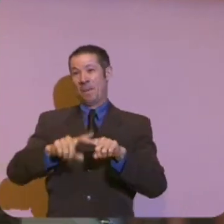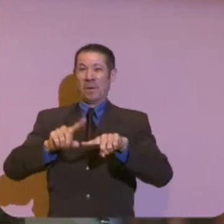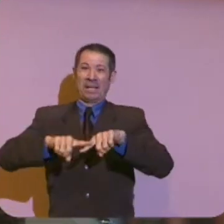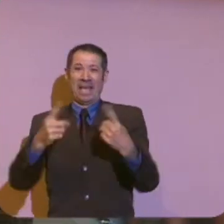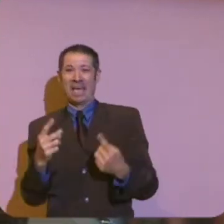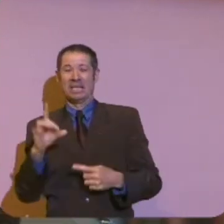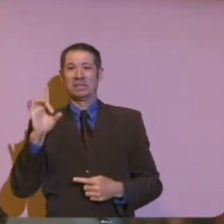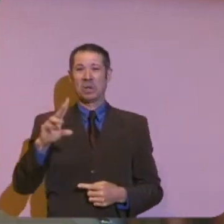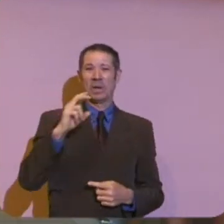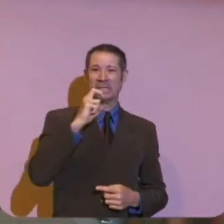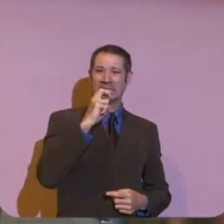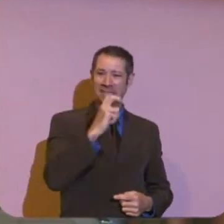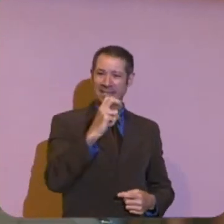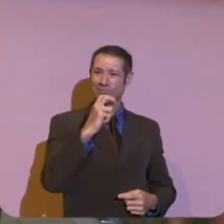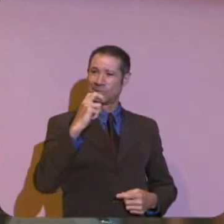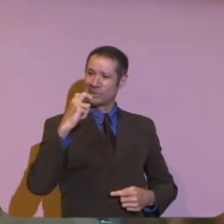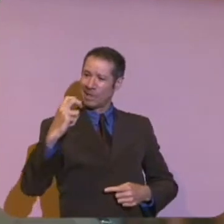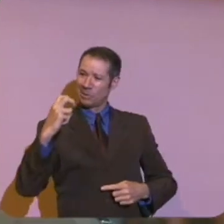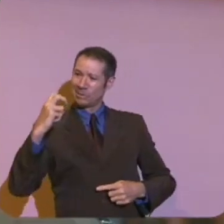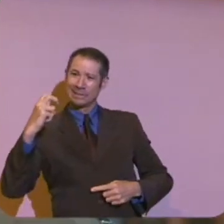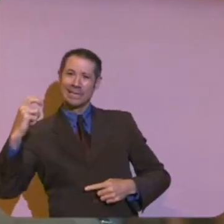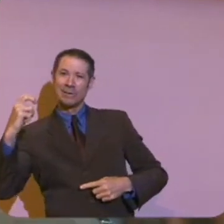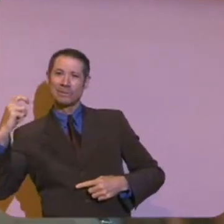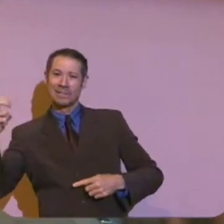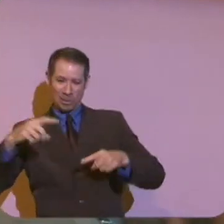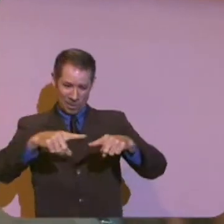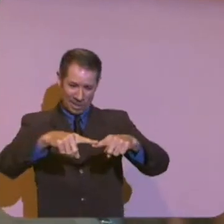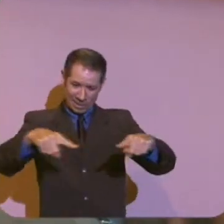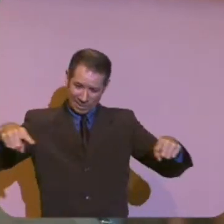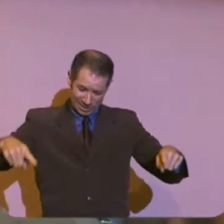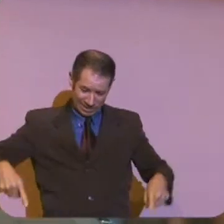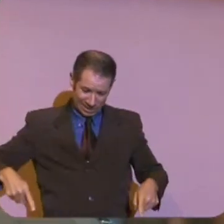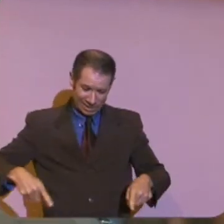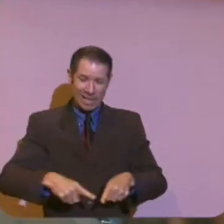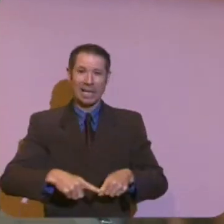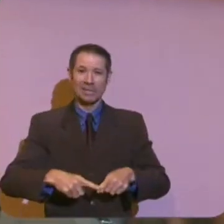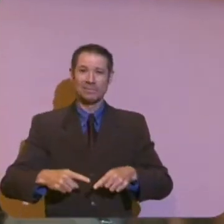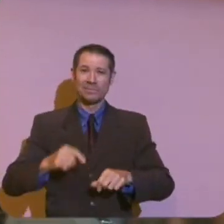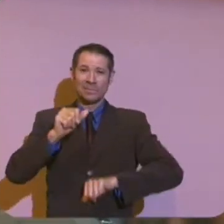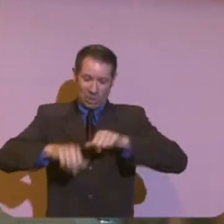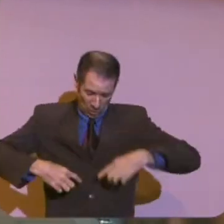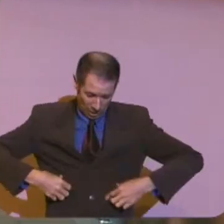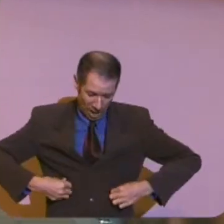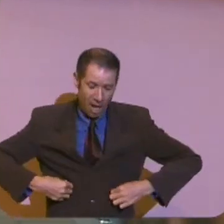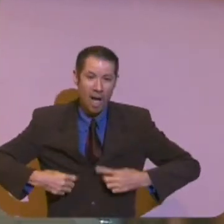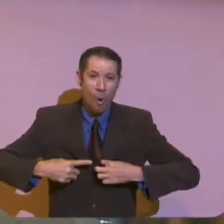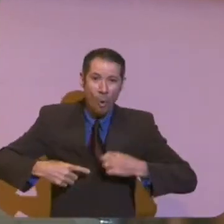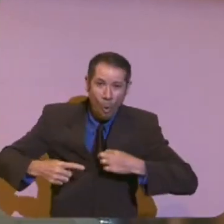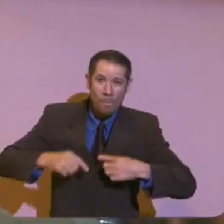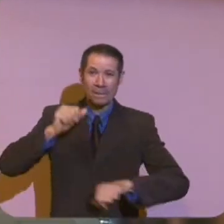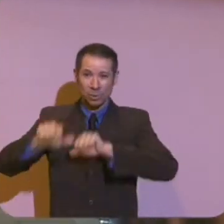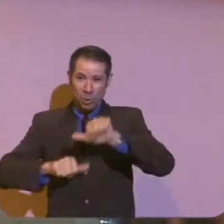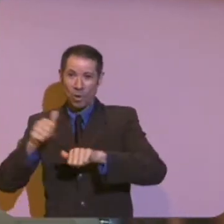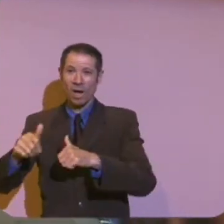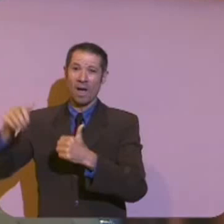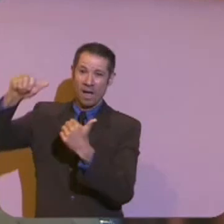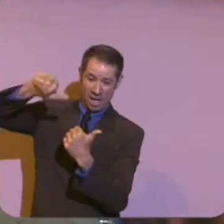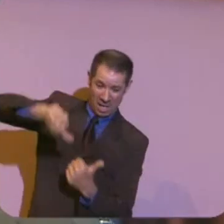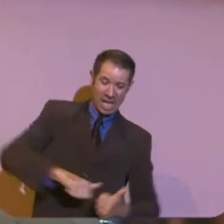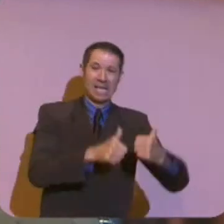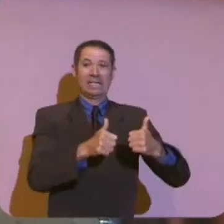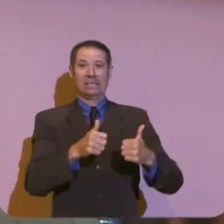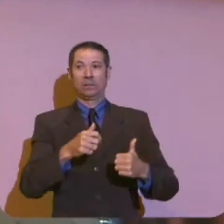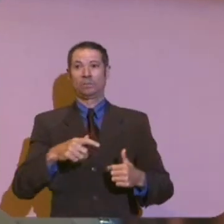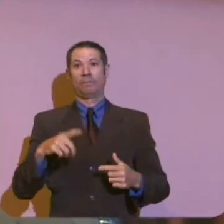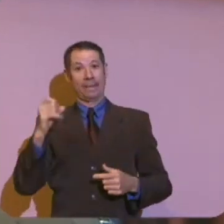só 5 de cada vez? Porque são 5 salas onde as pessoas se trocam sozinhas, né? Para não ter risco